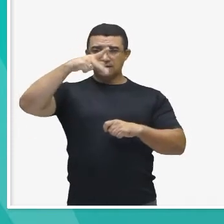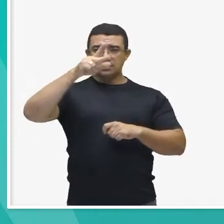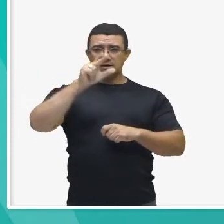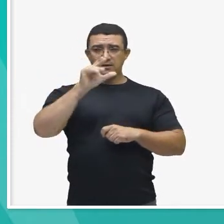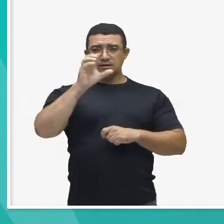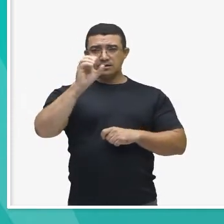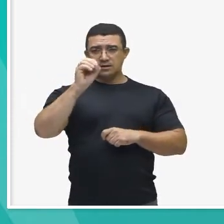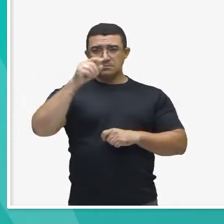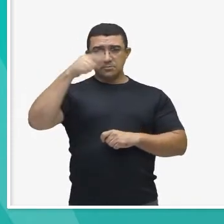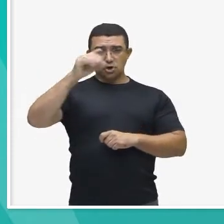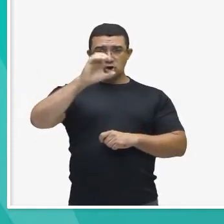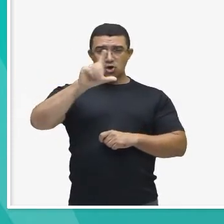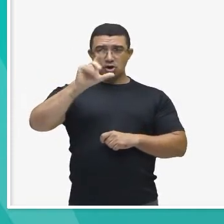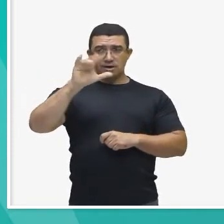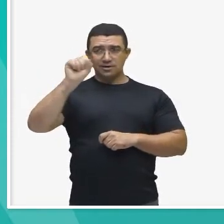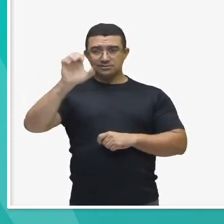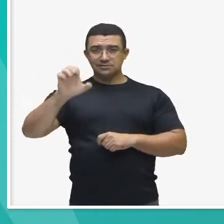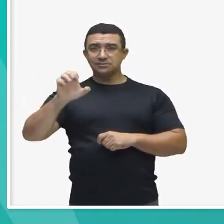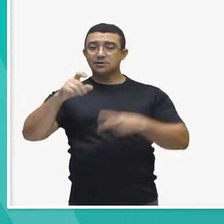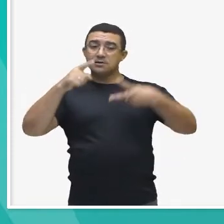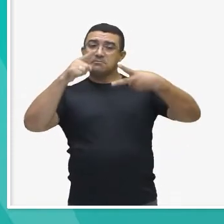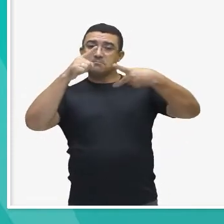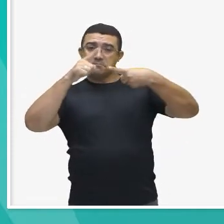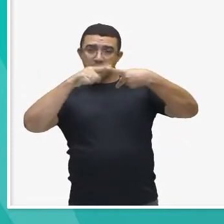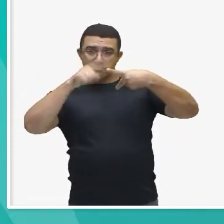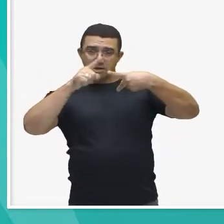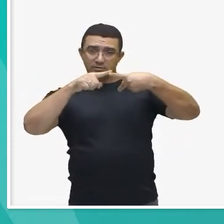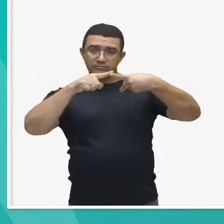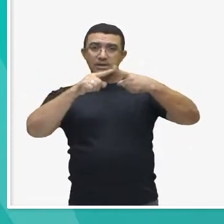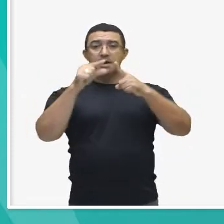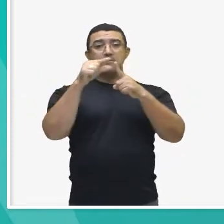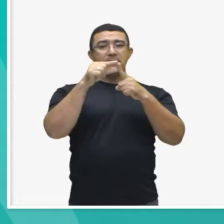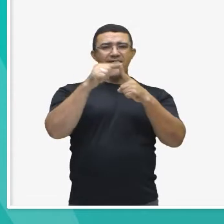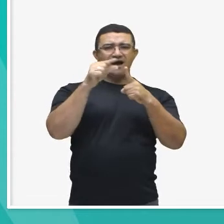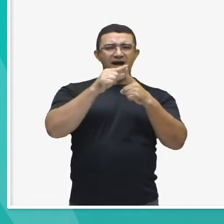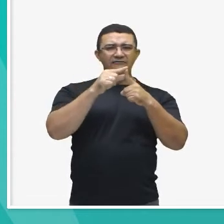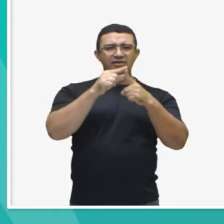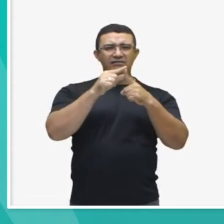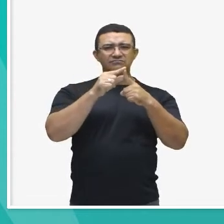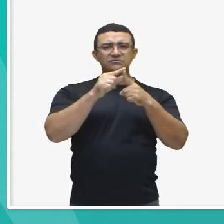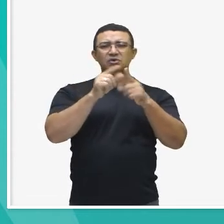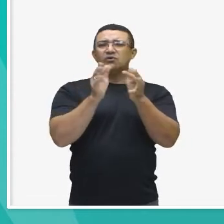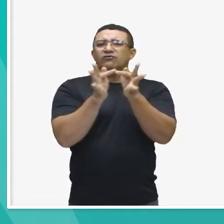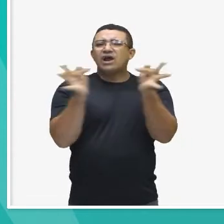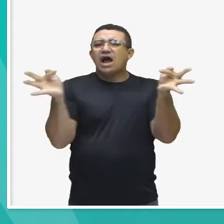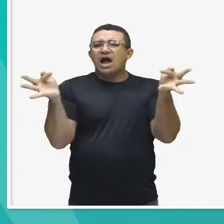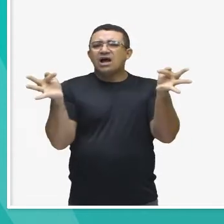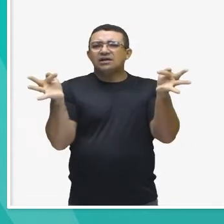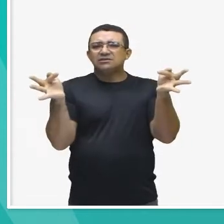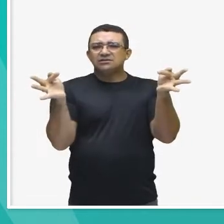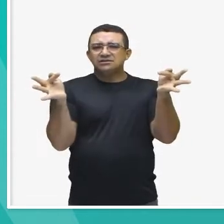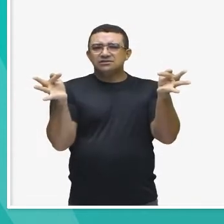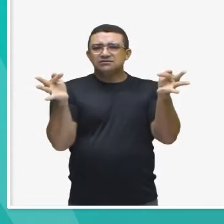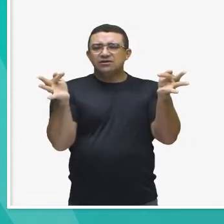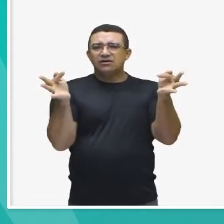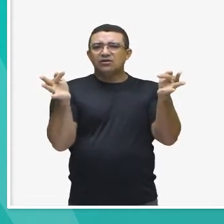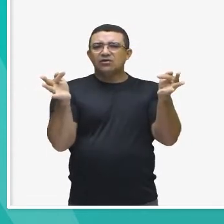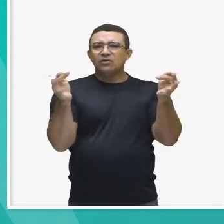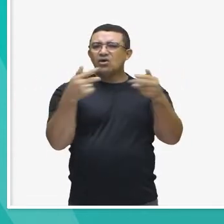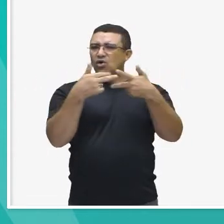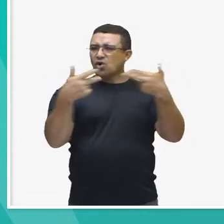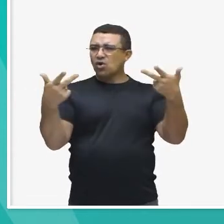casos. Então, primeiro, com palavras ou expressões negativas, tá? Então, diante de palavras e